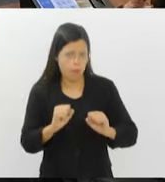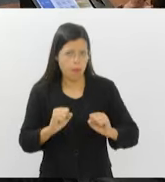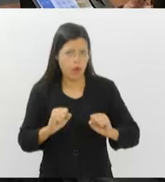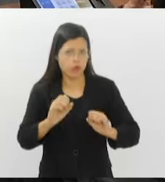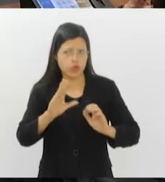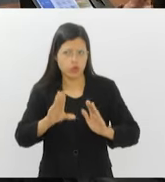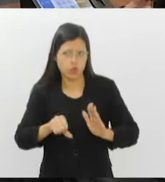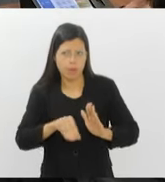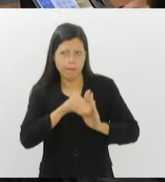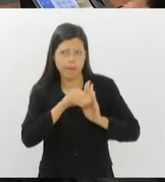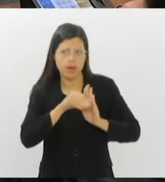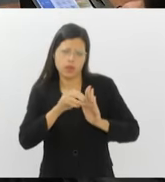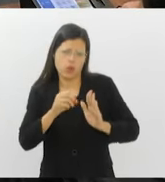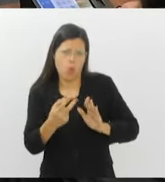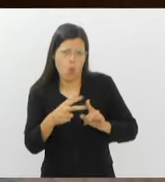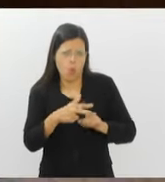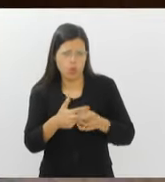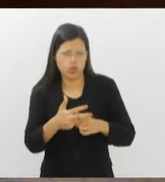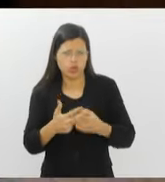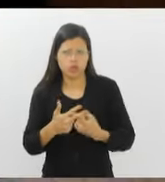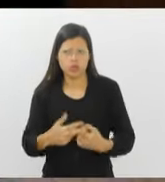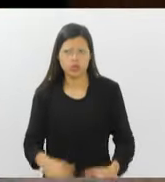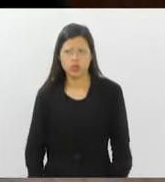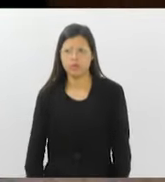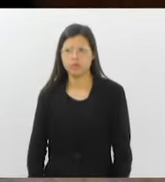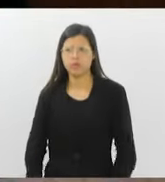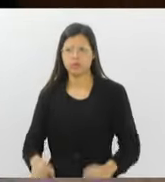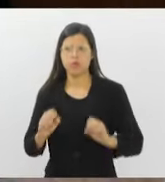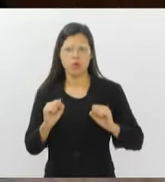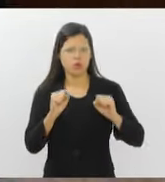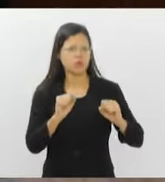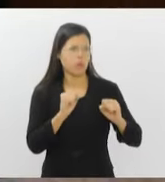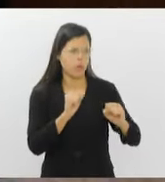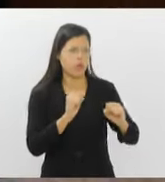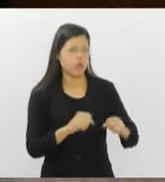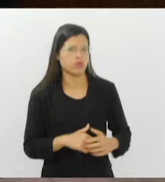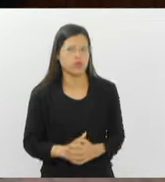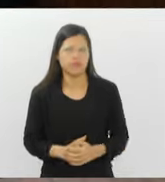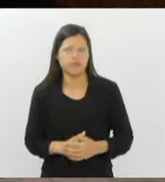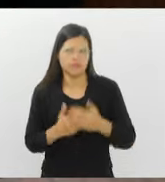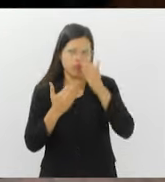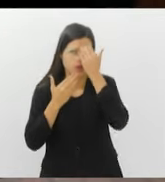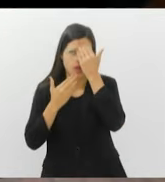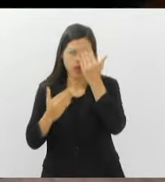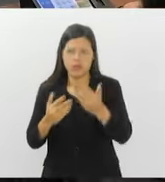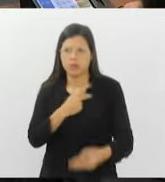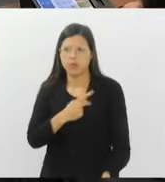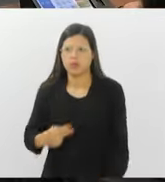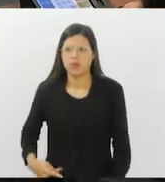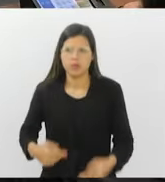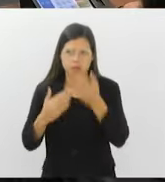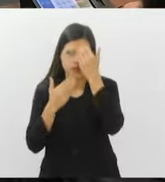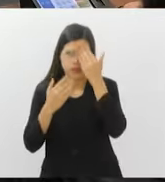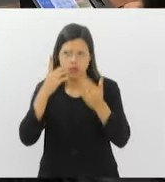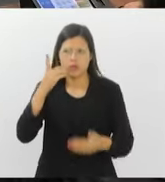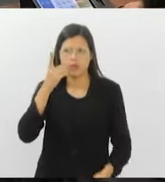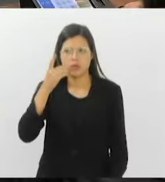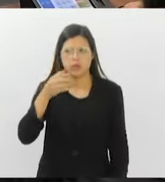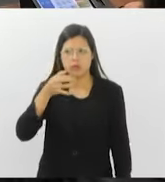emenda ou corrige? Pode ser, né? Pode ser. Então pode ser corrigido. Obrigada, okay, presidente. Obrigada, okay. Deputado Fred.